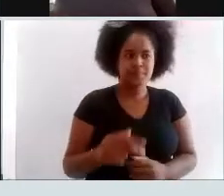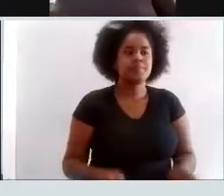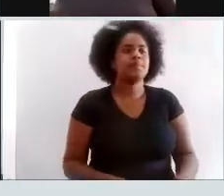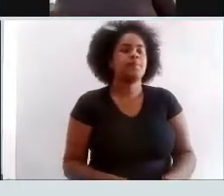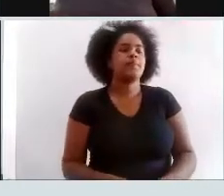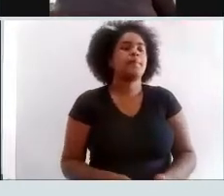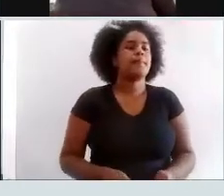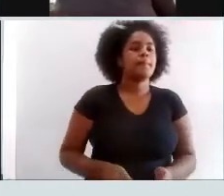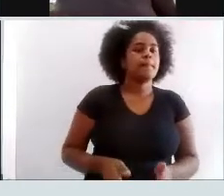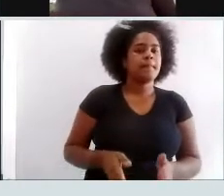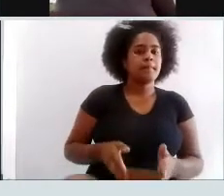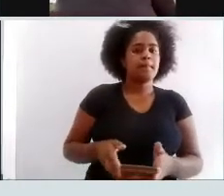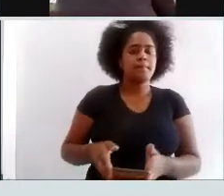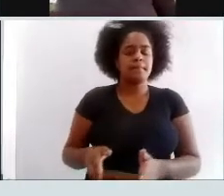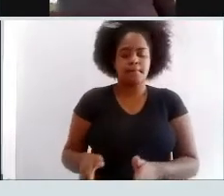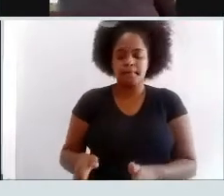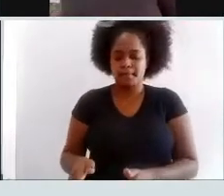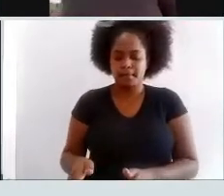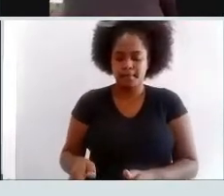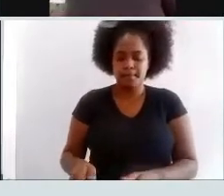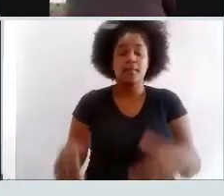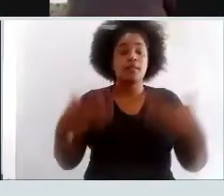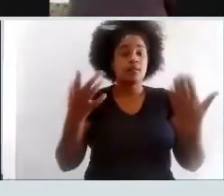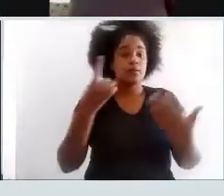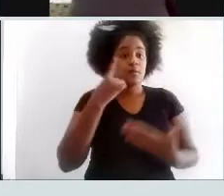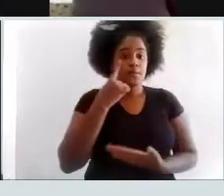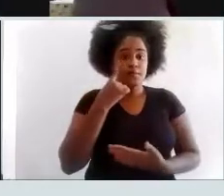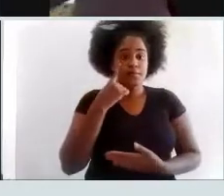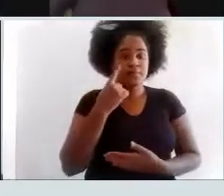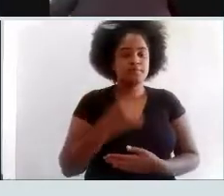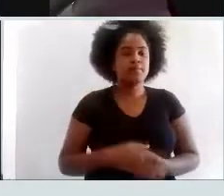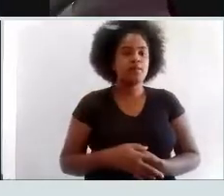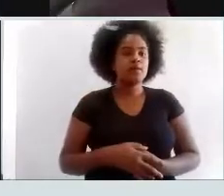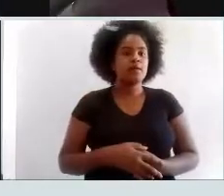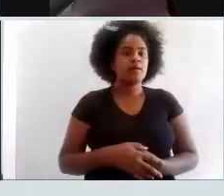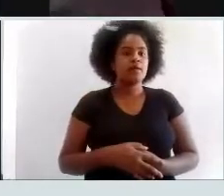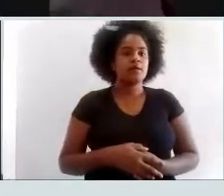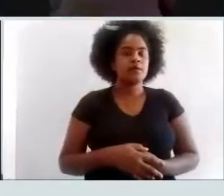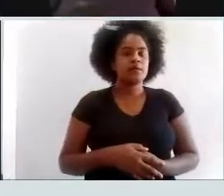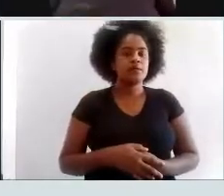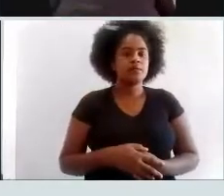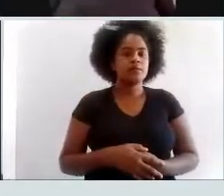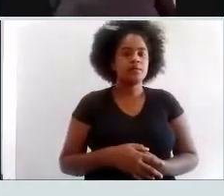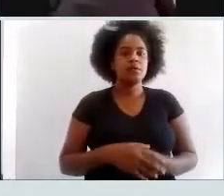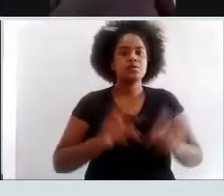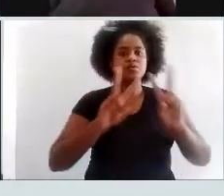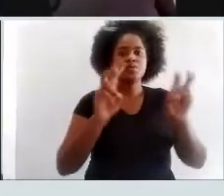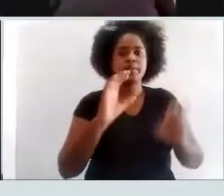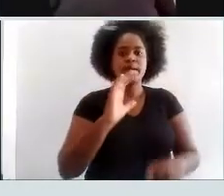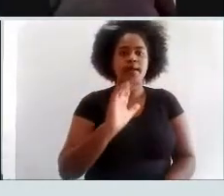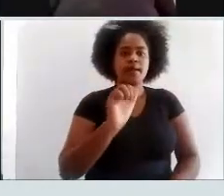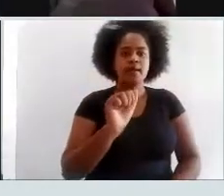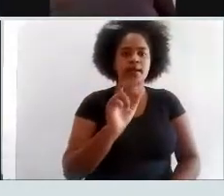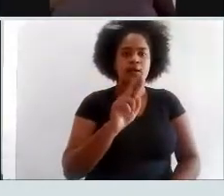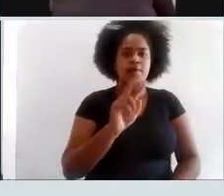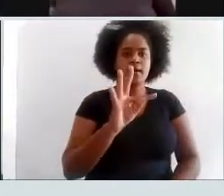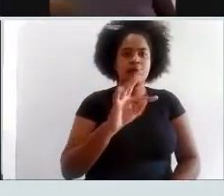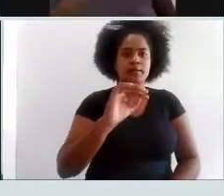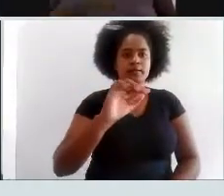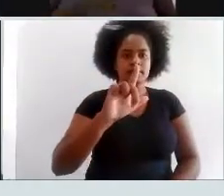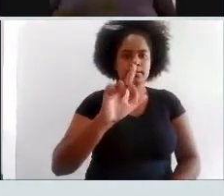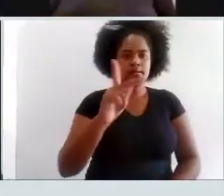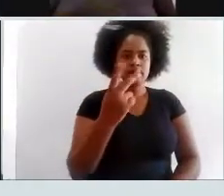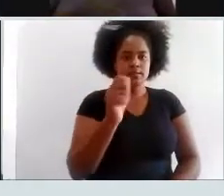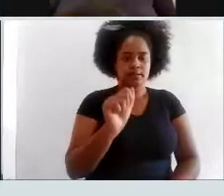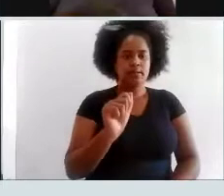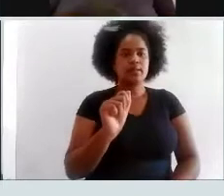eu tirei da própria cartilha do participante, aonde a gente tem, o próprio Enem diz que vocês devem olhar dessa